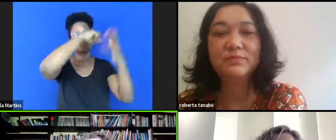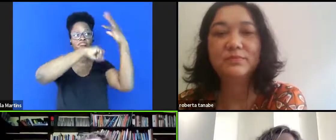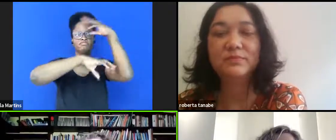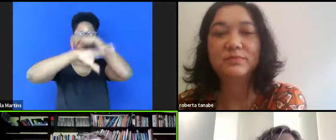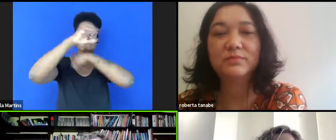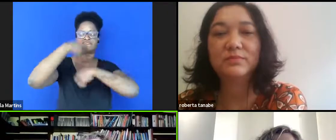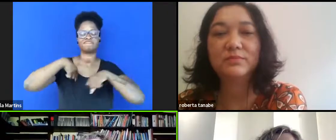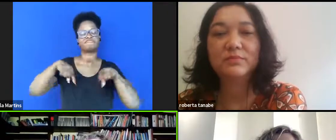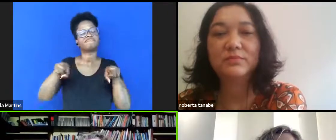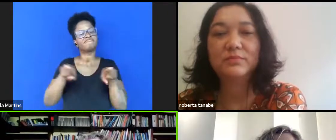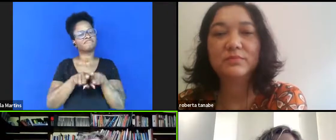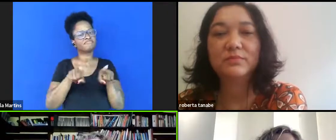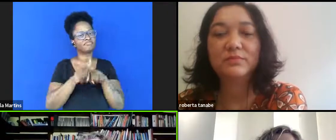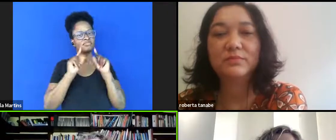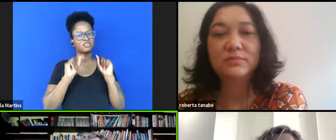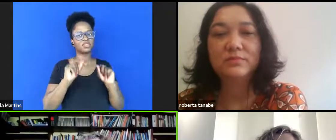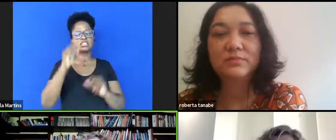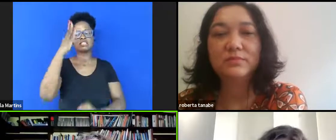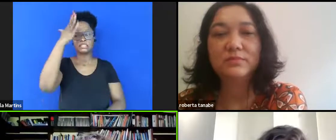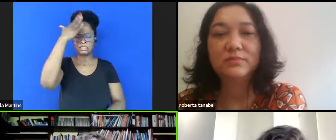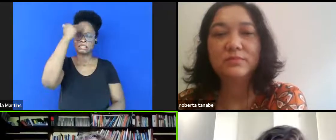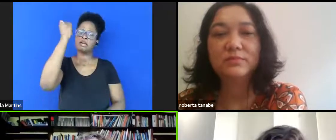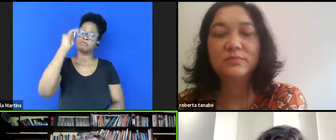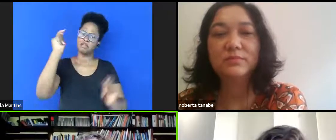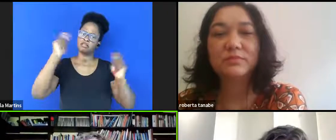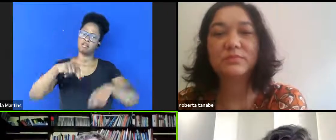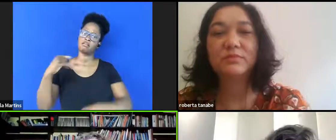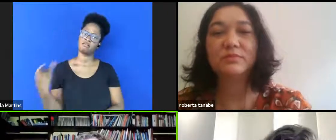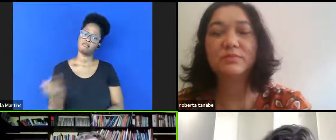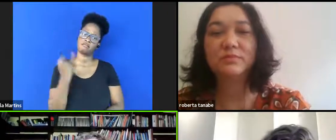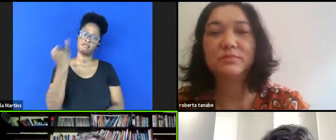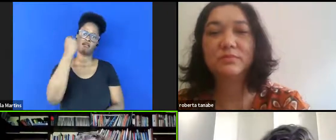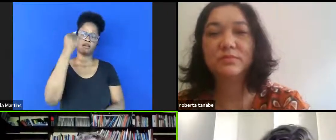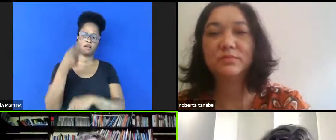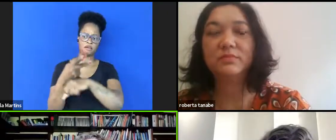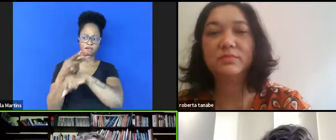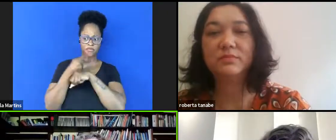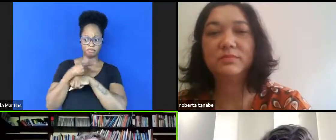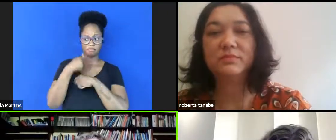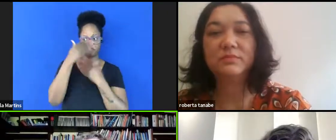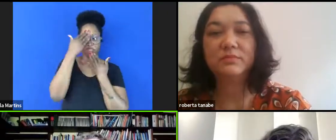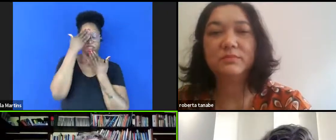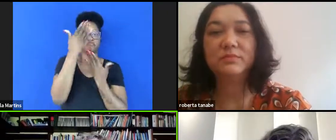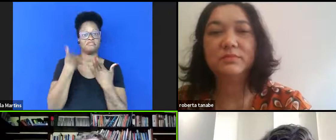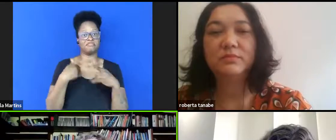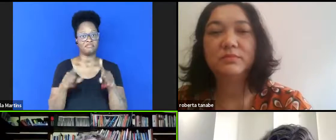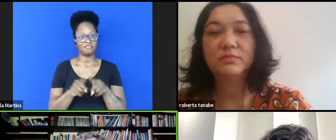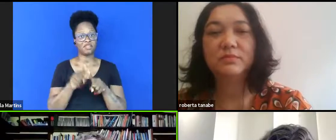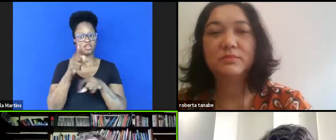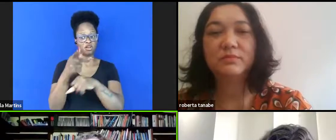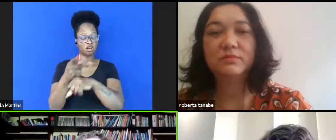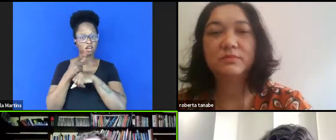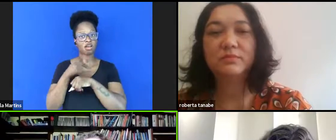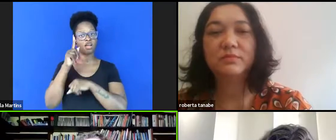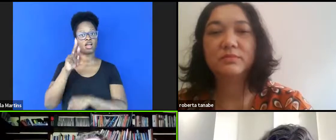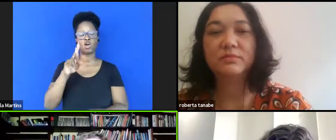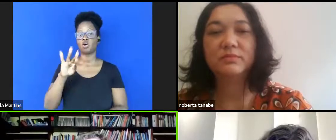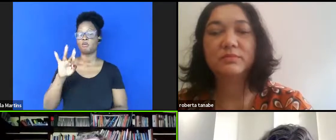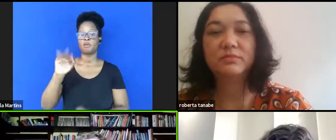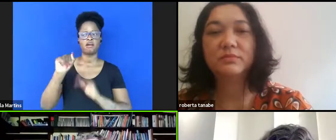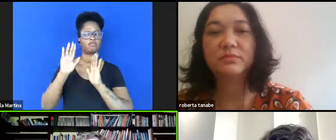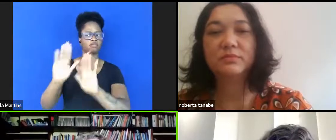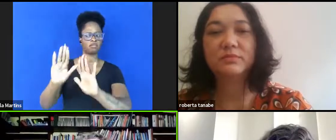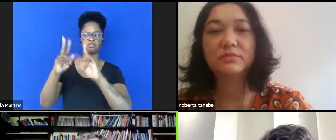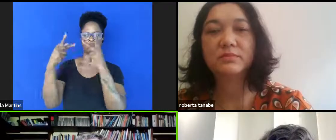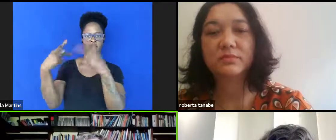também assim, saber reconhecer a importância, né, de um prêmio e saber agradecer. Esse prêmio é todo de Roberta, né?